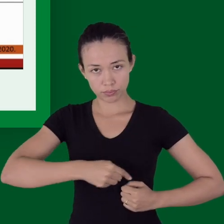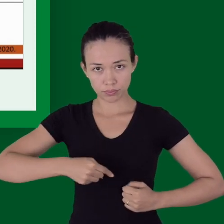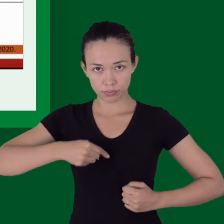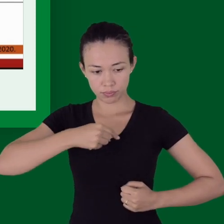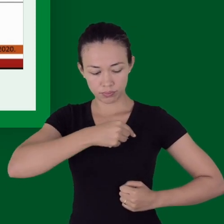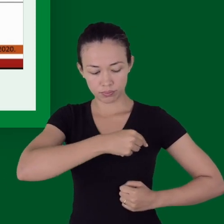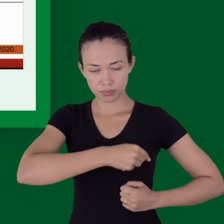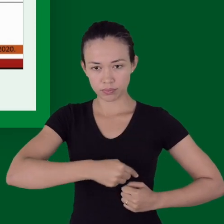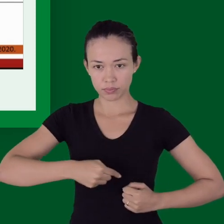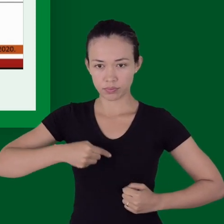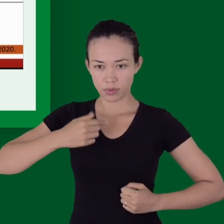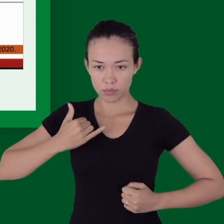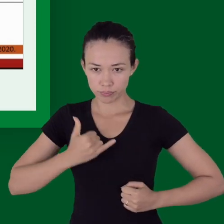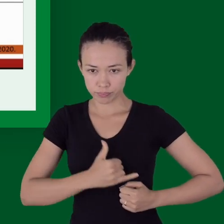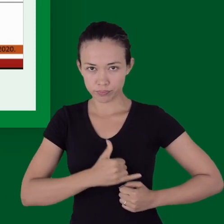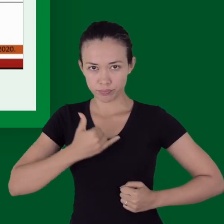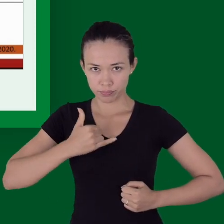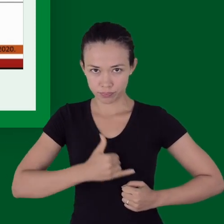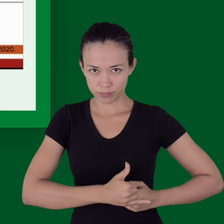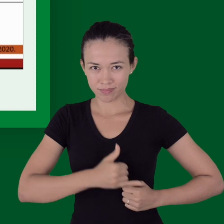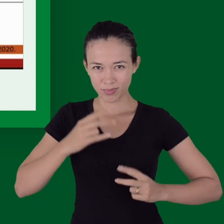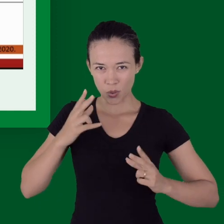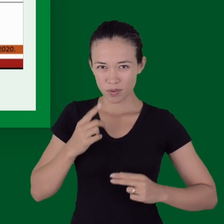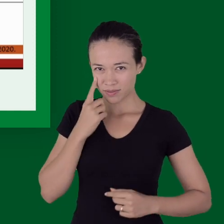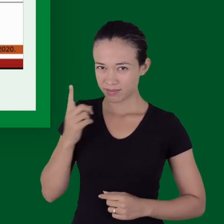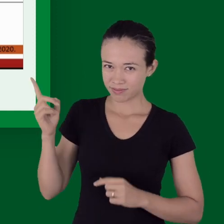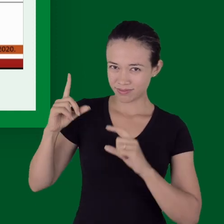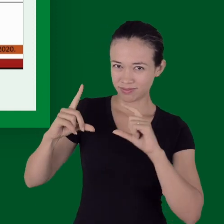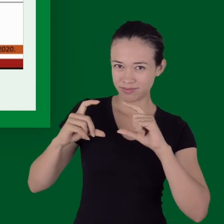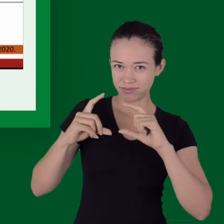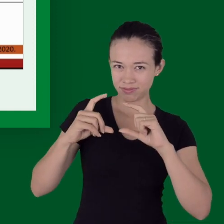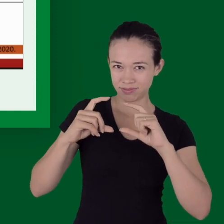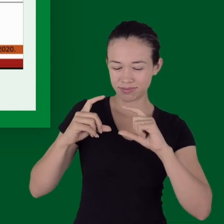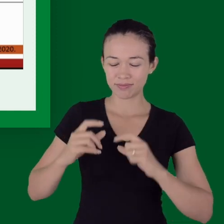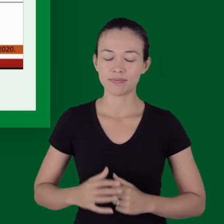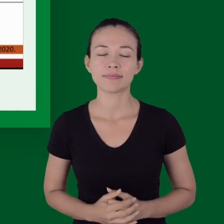o eixo longitudinal cardíaco. Então, a disposição conforme a figura aqui.